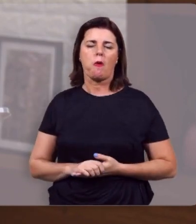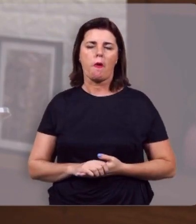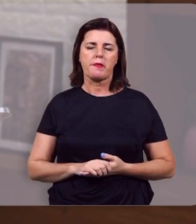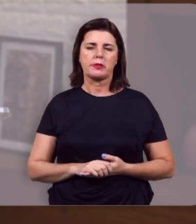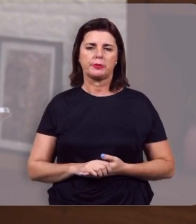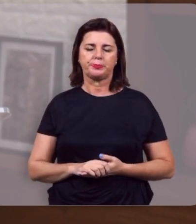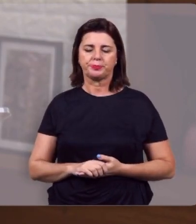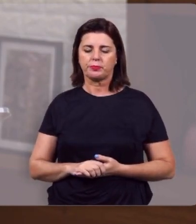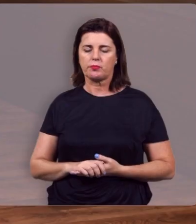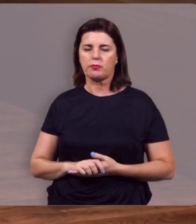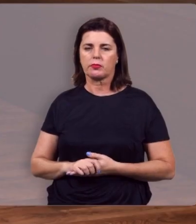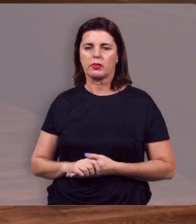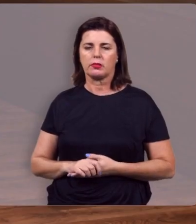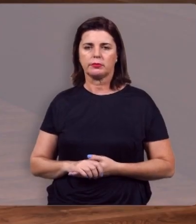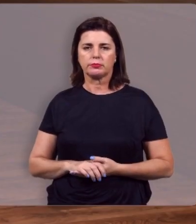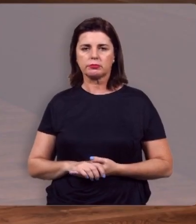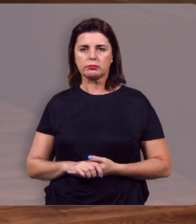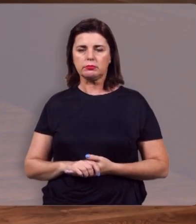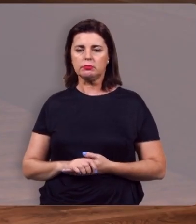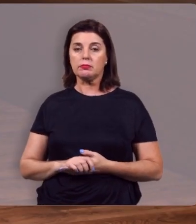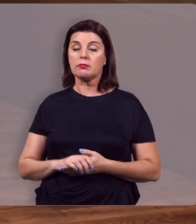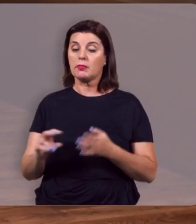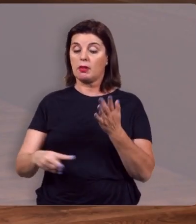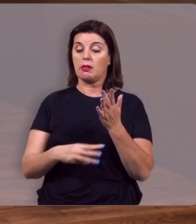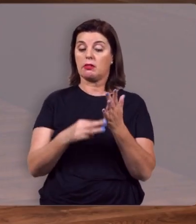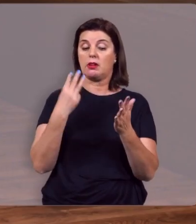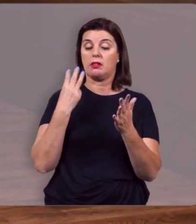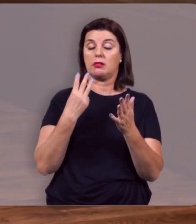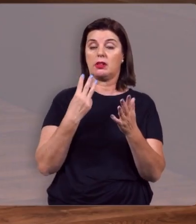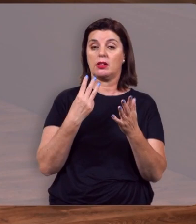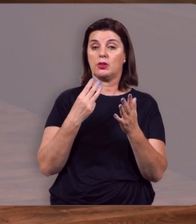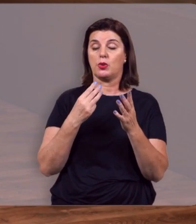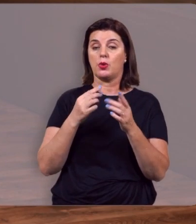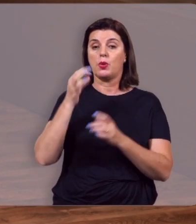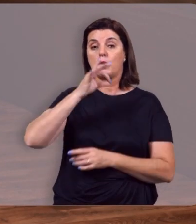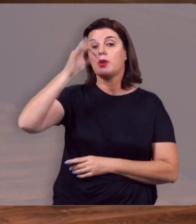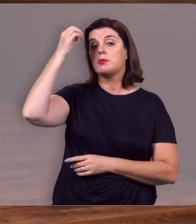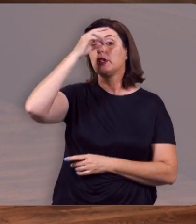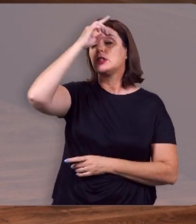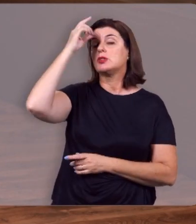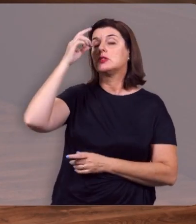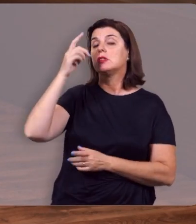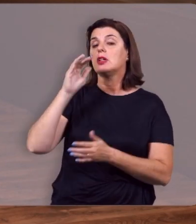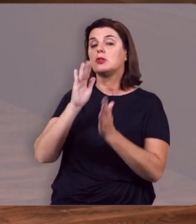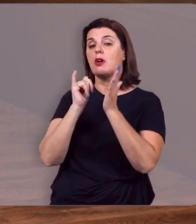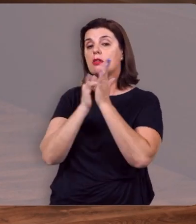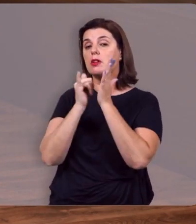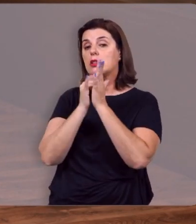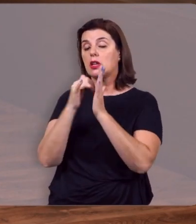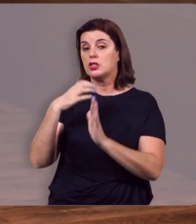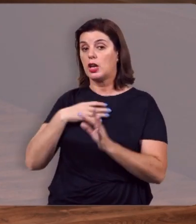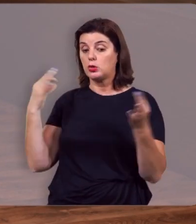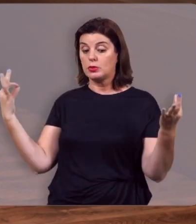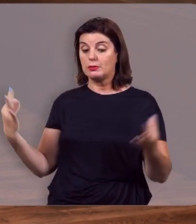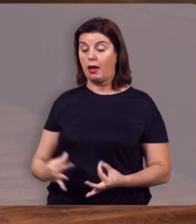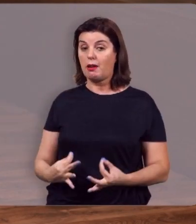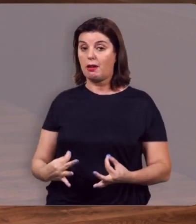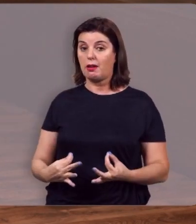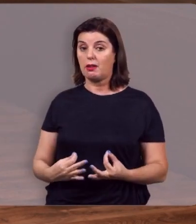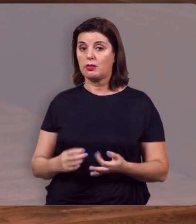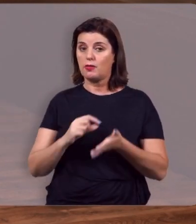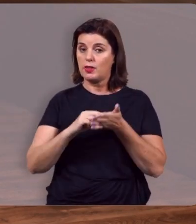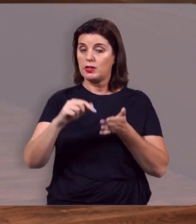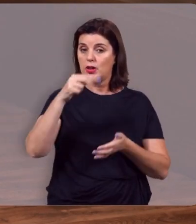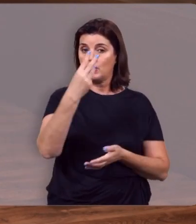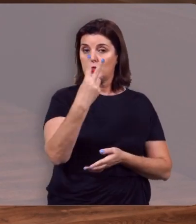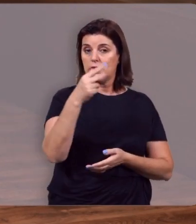inexprimíveis. Mas em terceiro lugar, o Espírito Santo intercede por você de forma eficaz, porque o verso 27